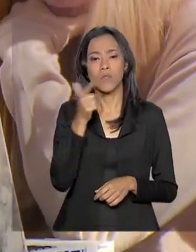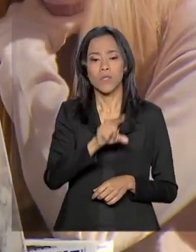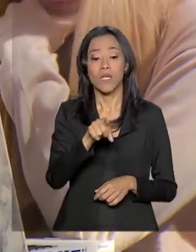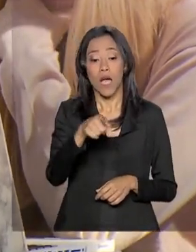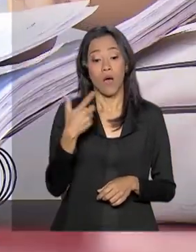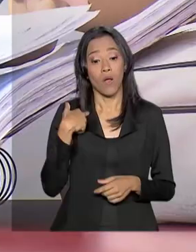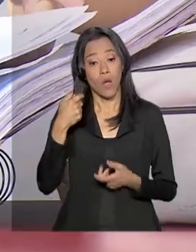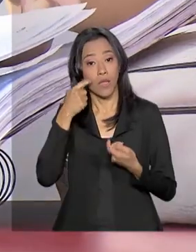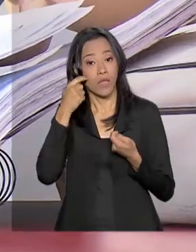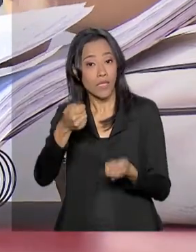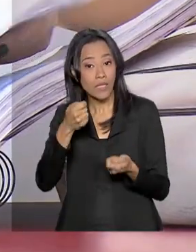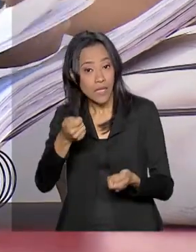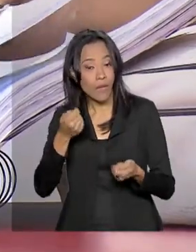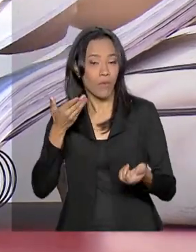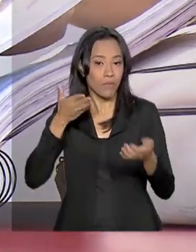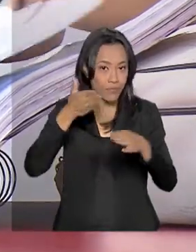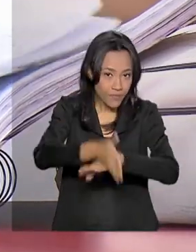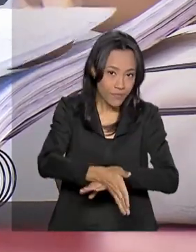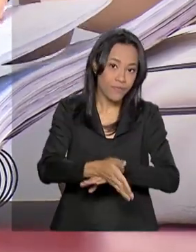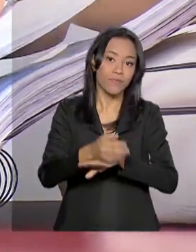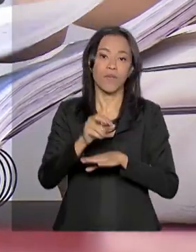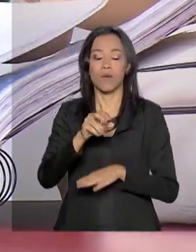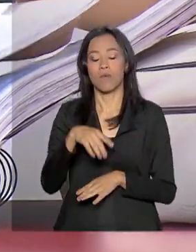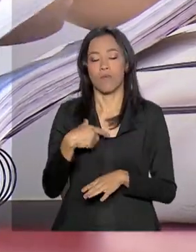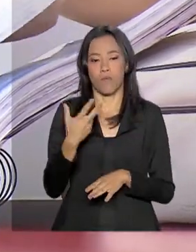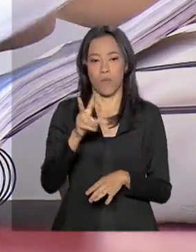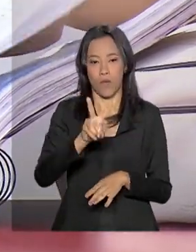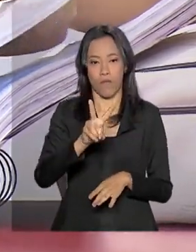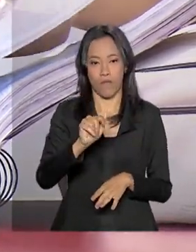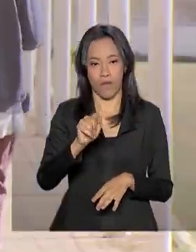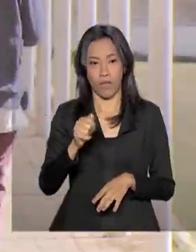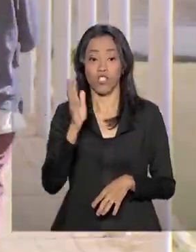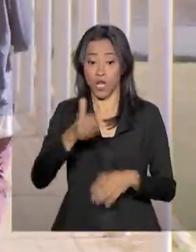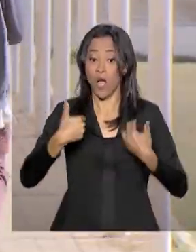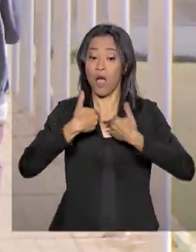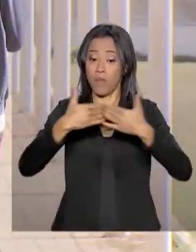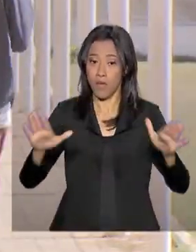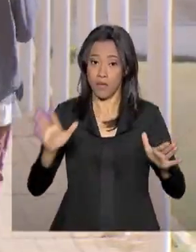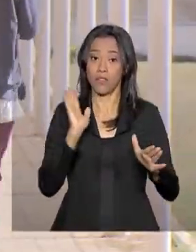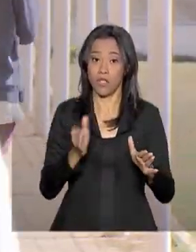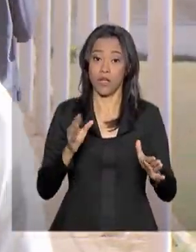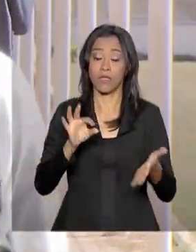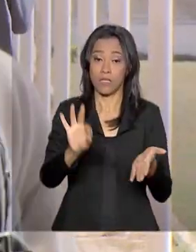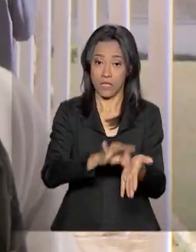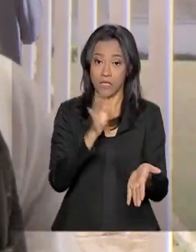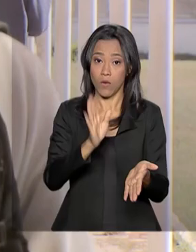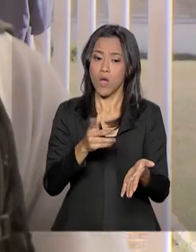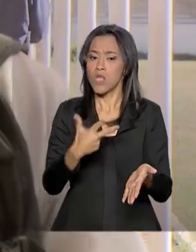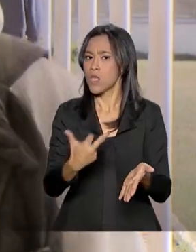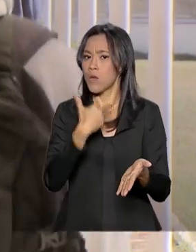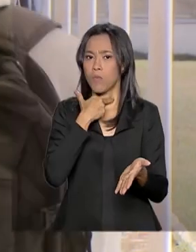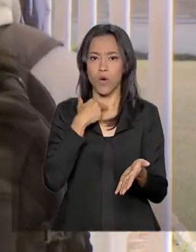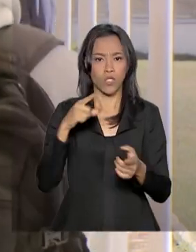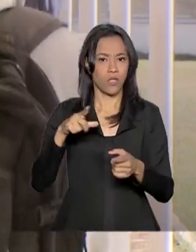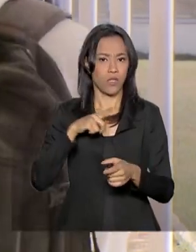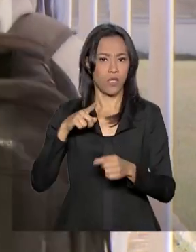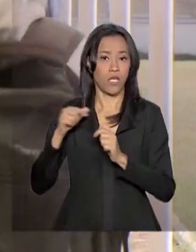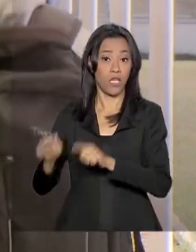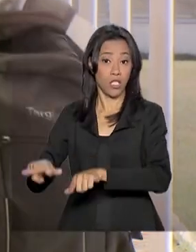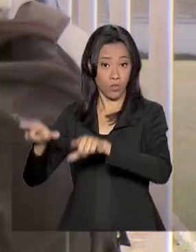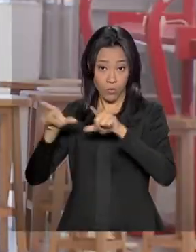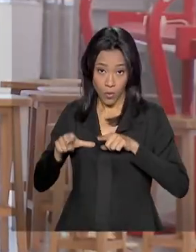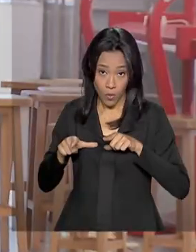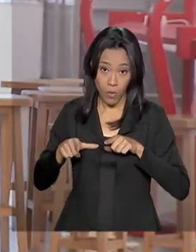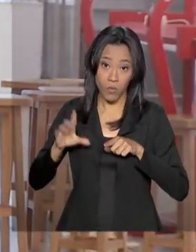tentar uma bolsa. As inscrições para o segundo semestre estão abertas. Para participar, o candidato não pode ter diploma de curso